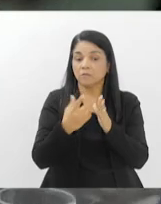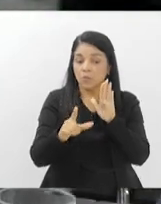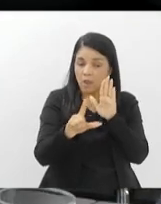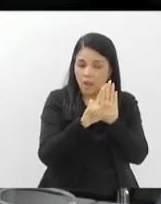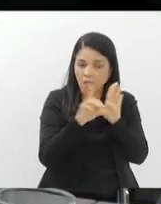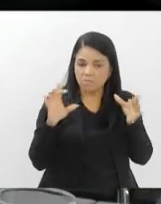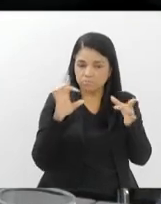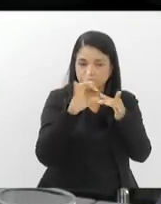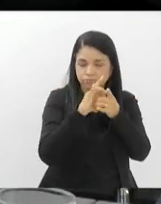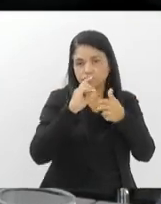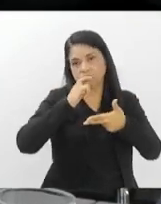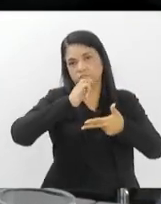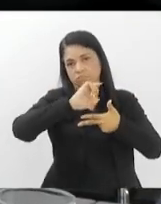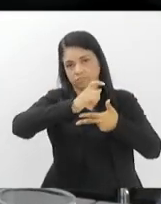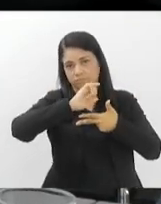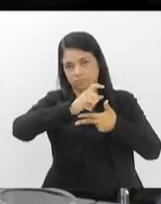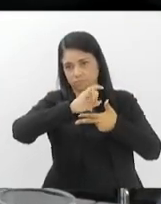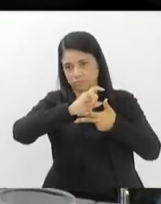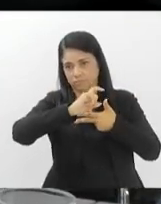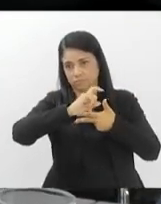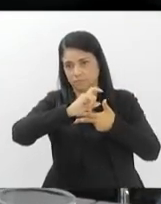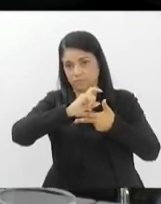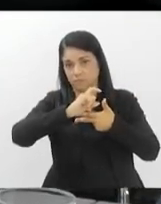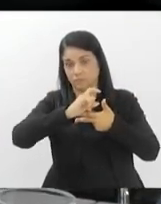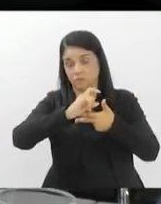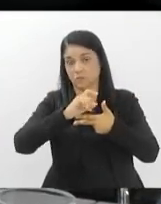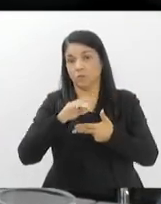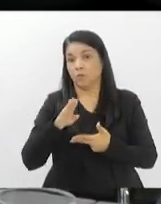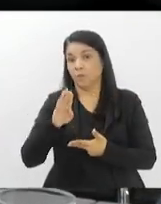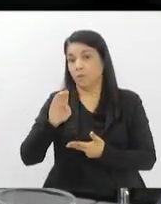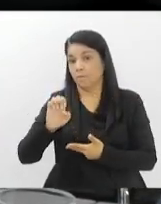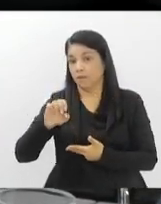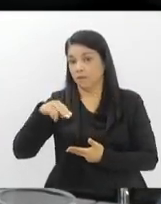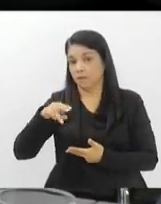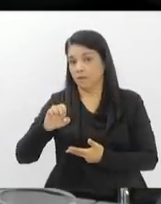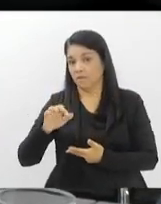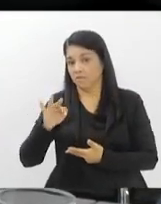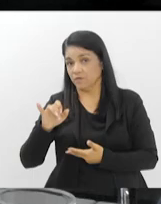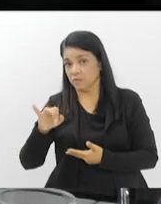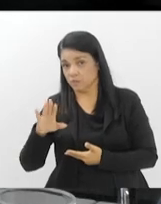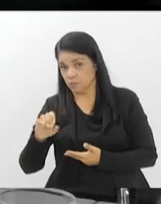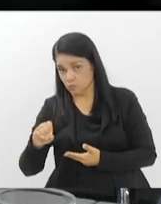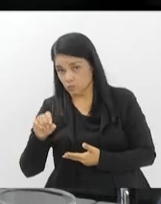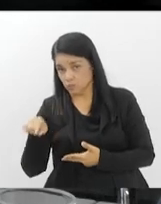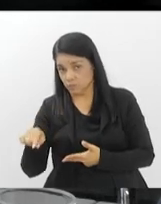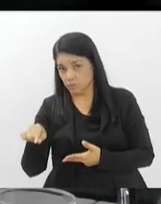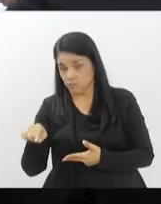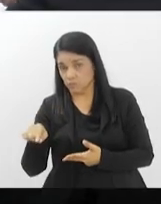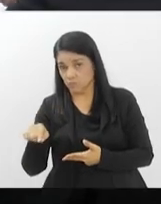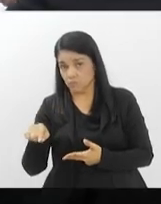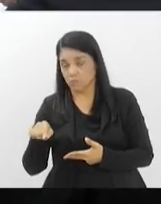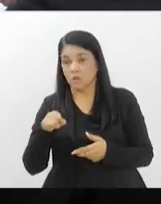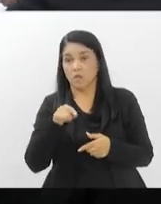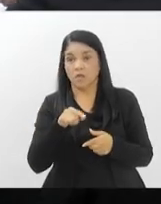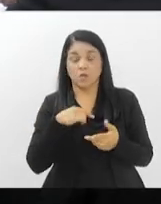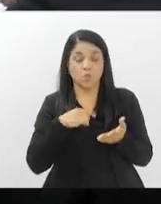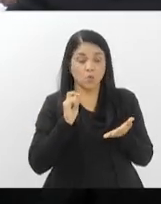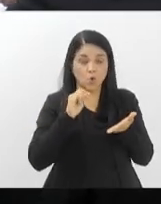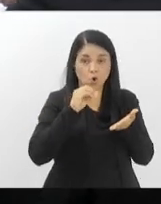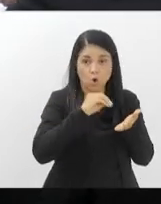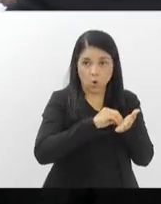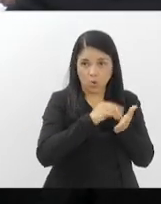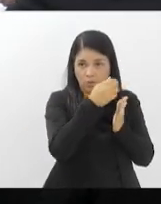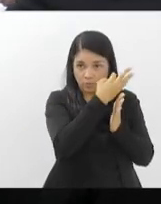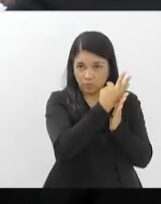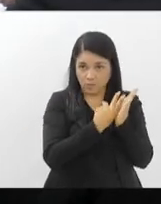iniciativa do Poder Executivo, no caso do benefício. Porque aqui eu botei ato próprio do Poder Executivo. Não necessariamente precisa